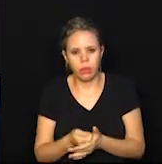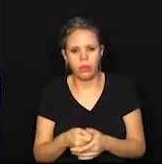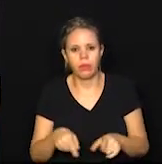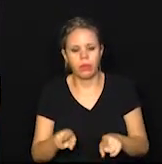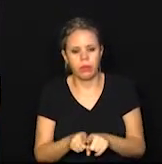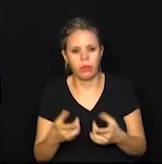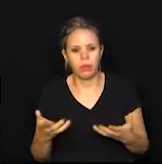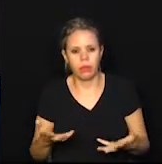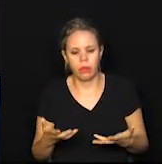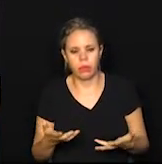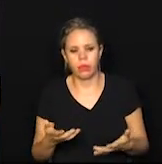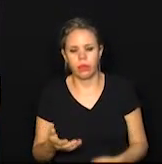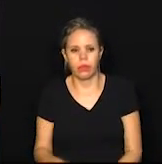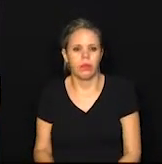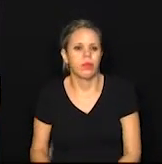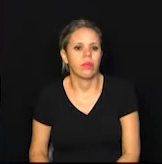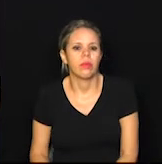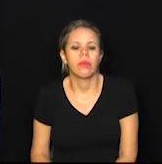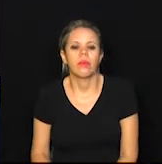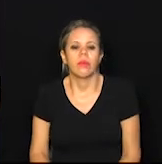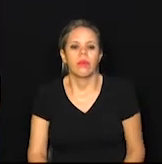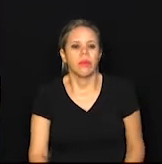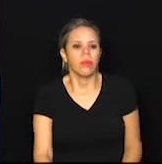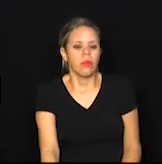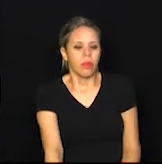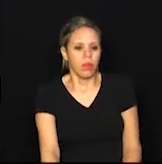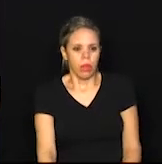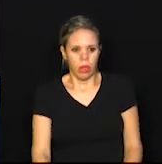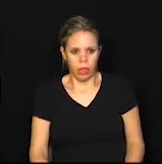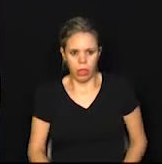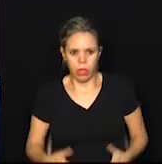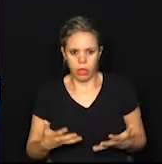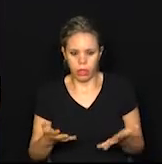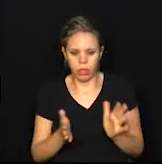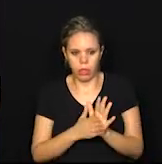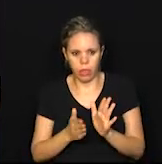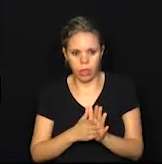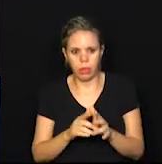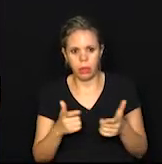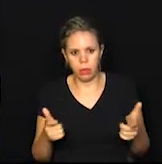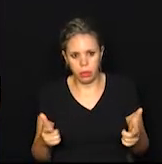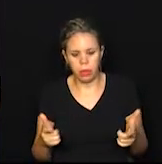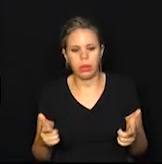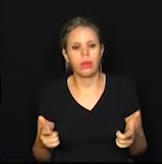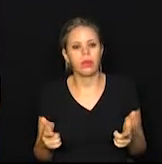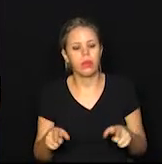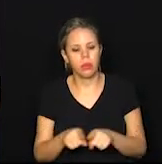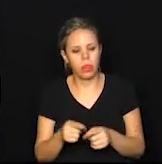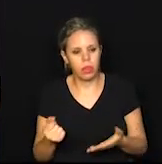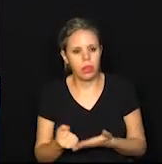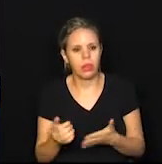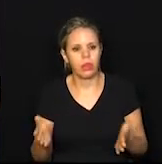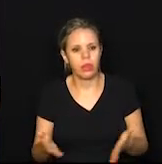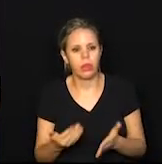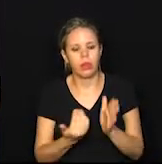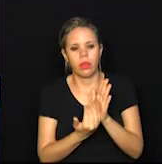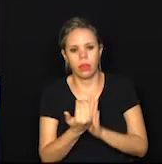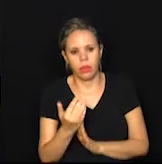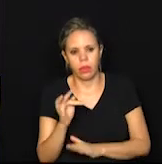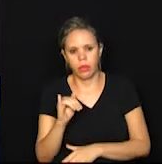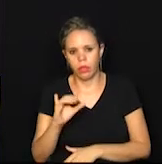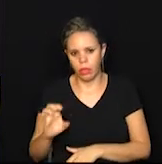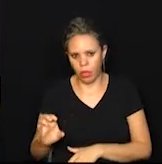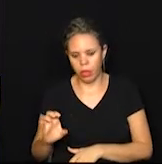querendo, desculpa, esse é o termo de fomento, a gente está querendo propor ampliar também para termo de colaboração, aumentando o FIEC